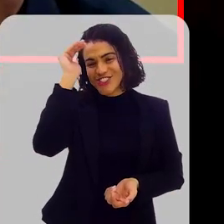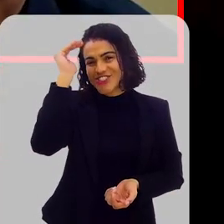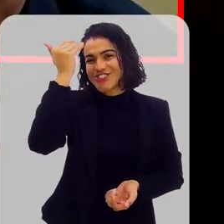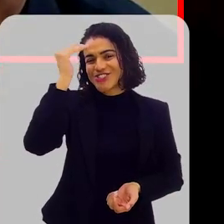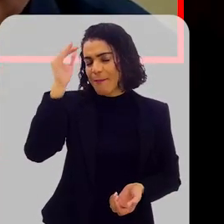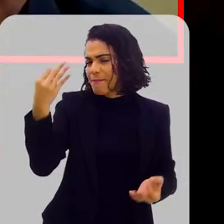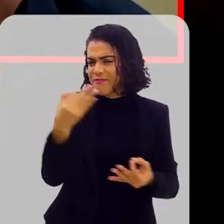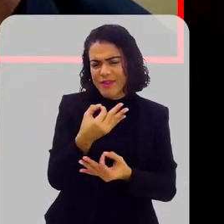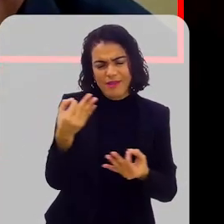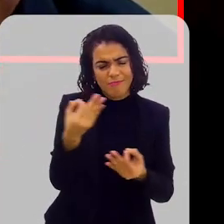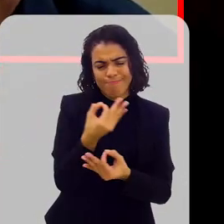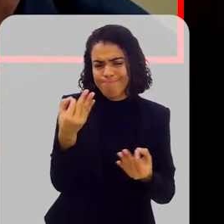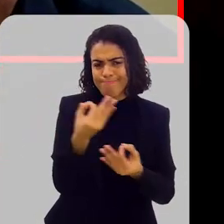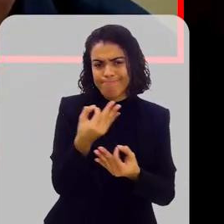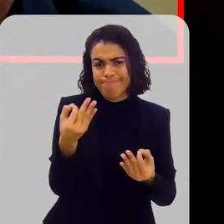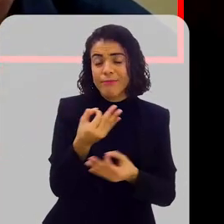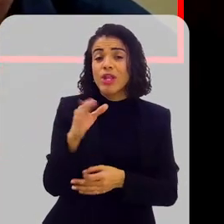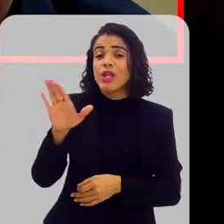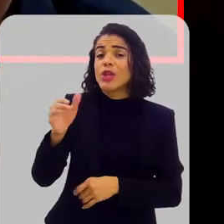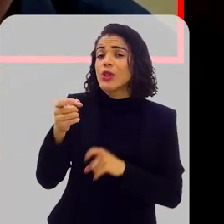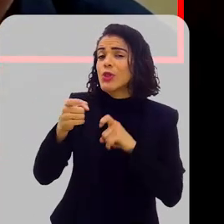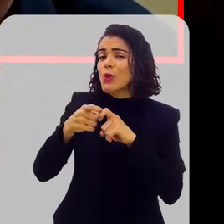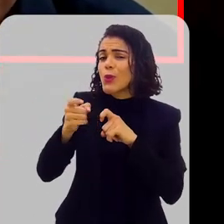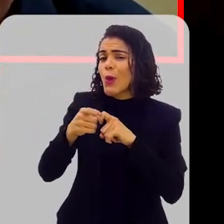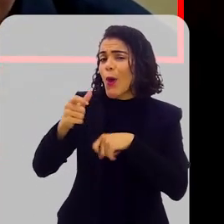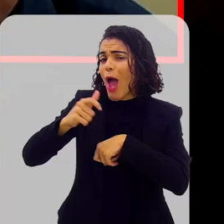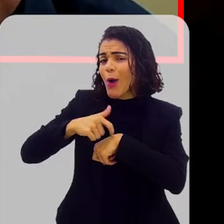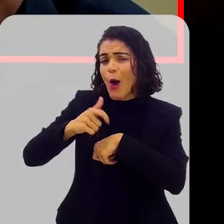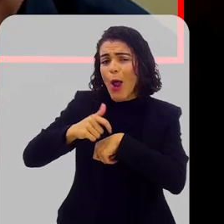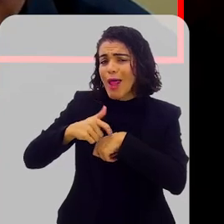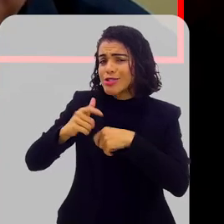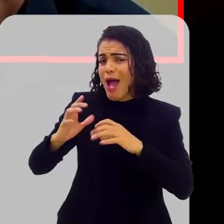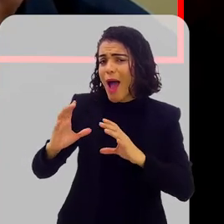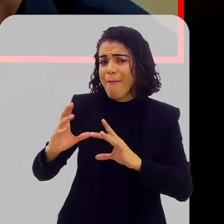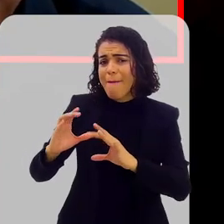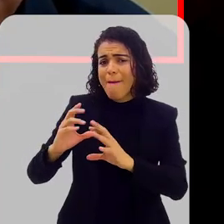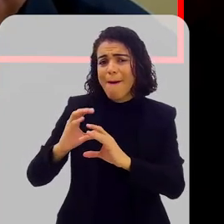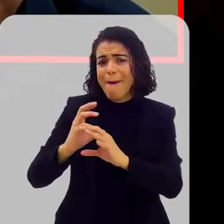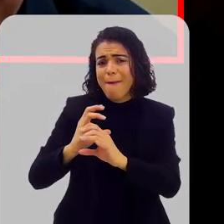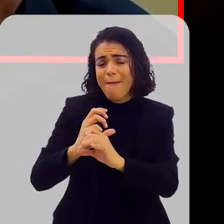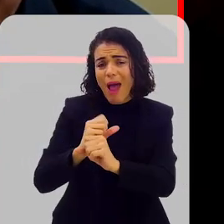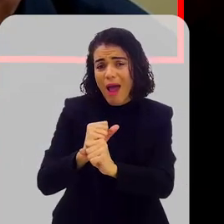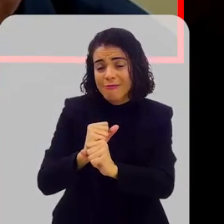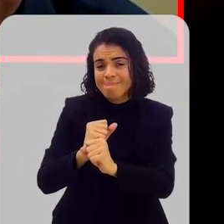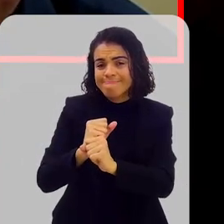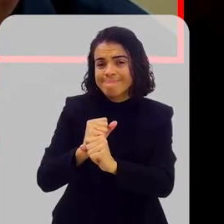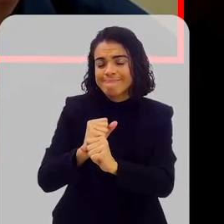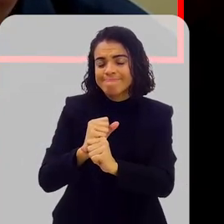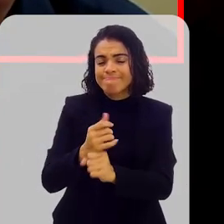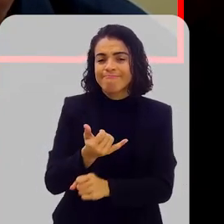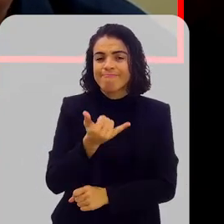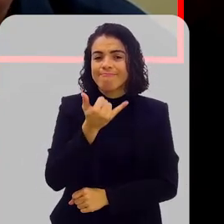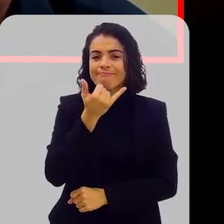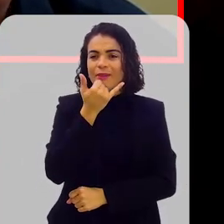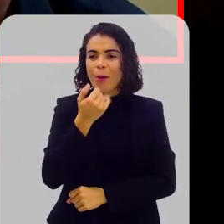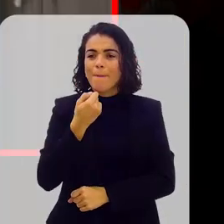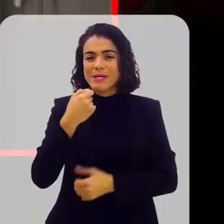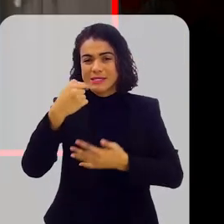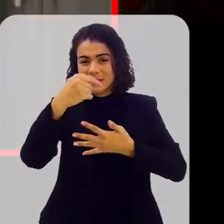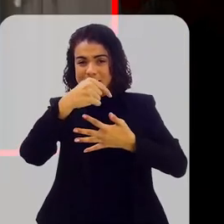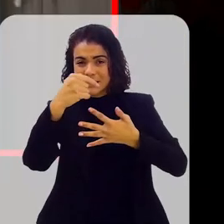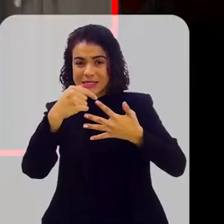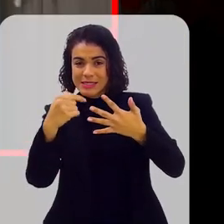relação sexual com Entendi, criança. Nada a entendi. ver. Perfeito, perfeito. Mas são Doutor, coisas que nós estamos tem que nos considerar. encaminhando agora para o final. Eu vou ter